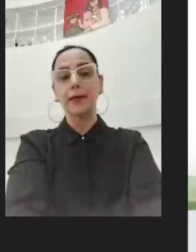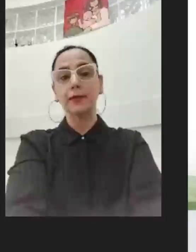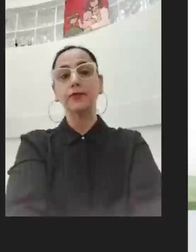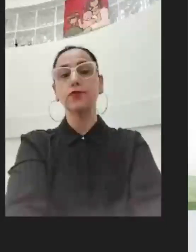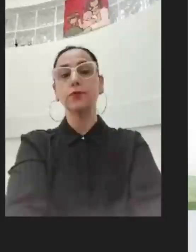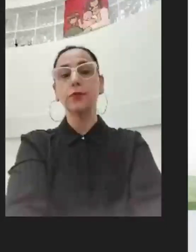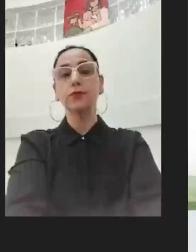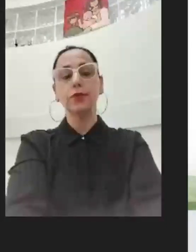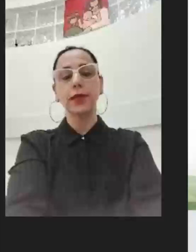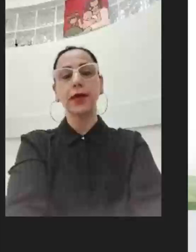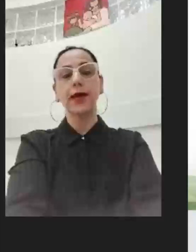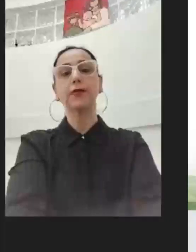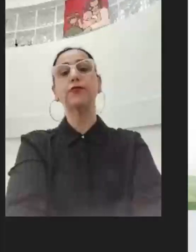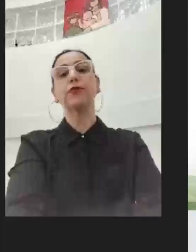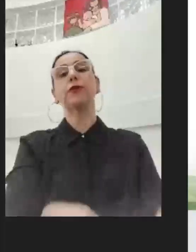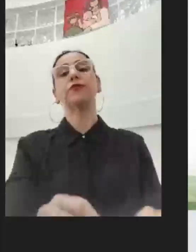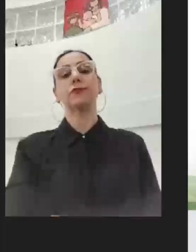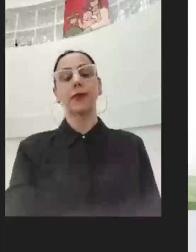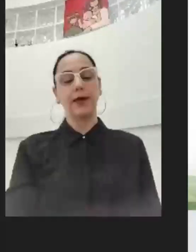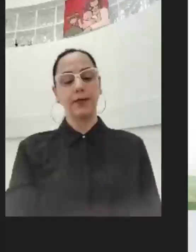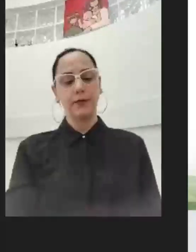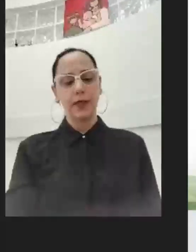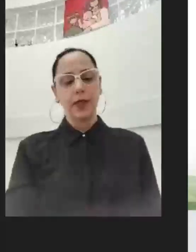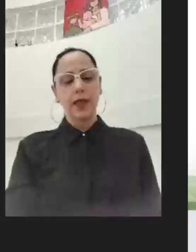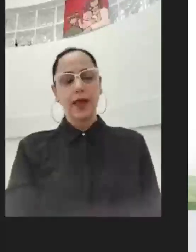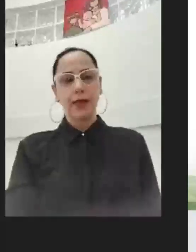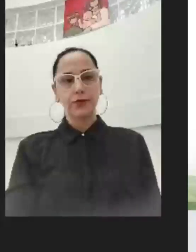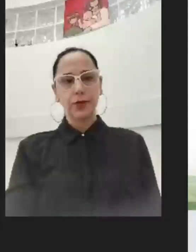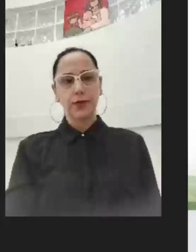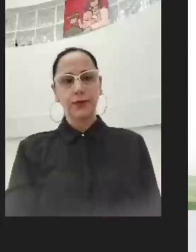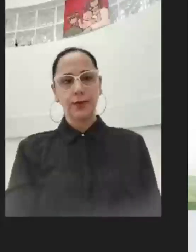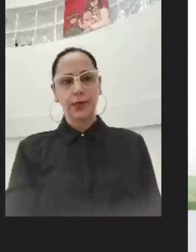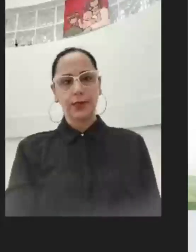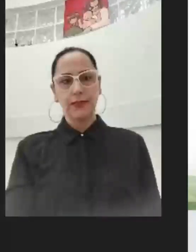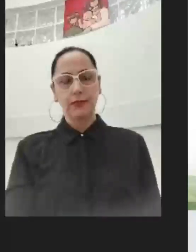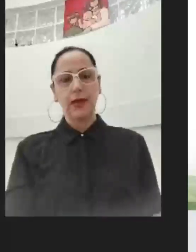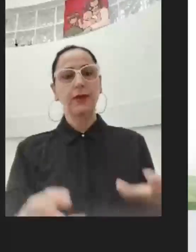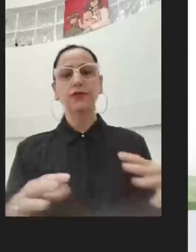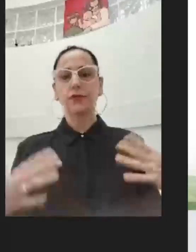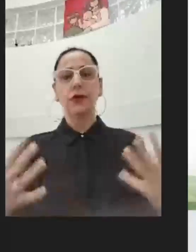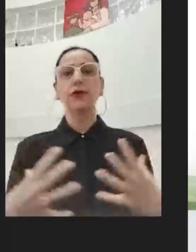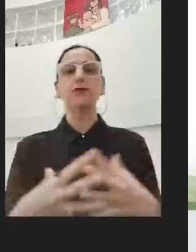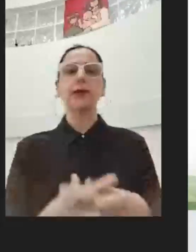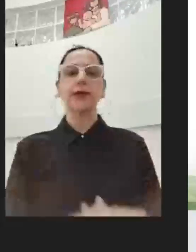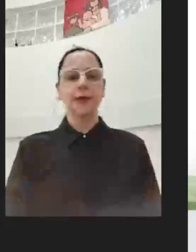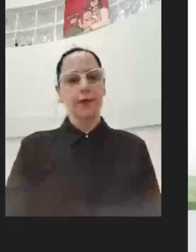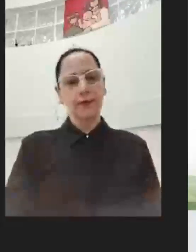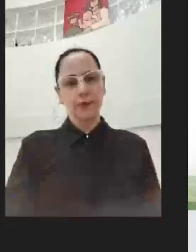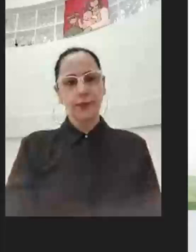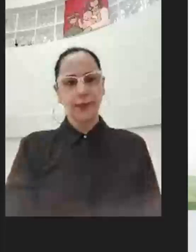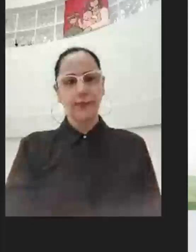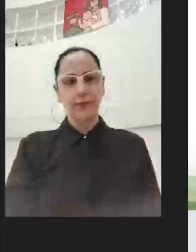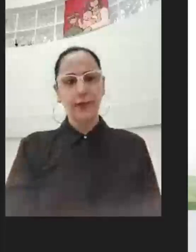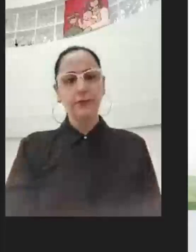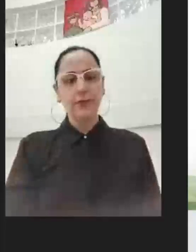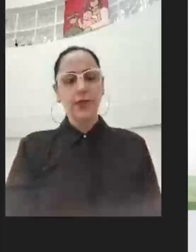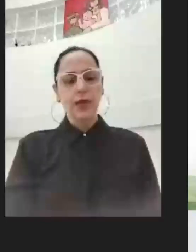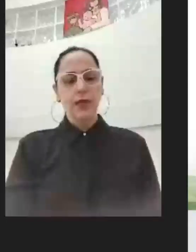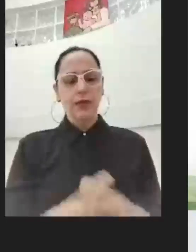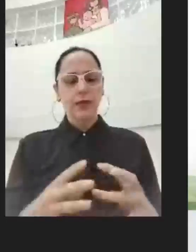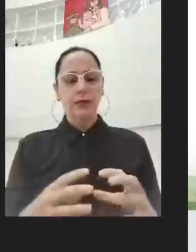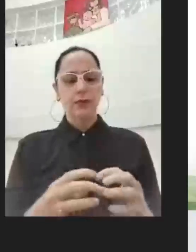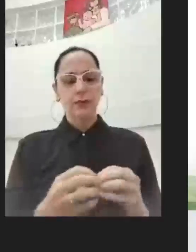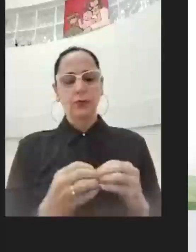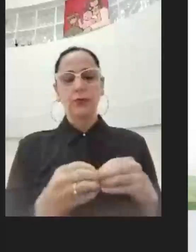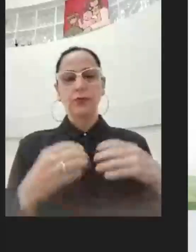de estudar e de descobrir o porquê. Aí eu fui estudar a história da amamentação, a história do aleitamento materno,